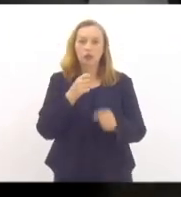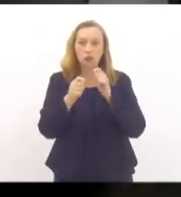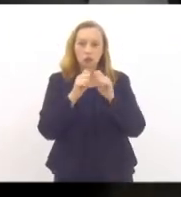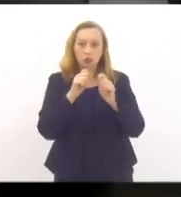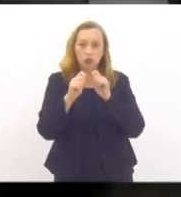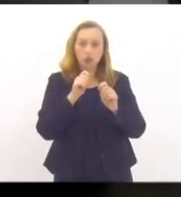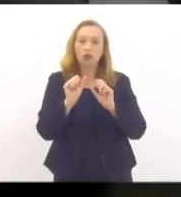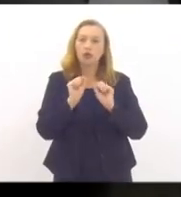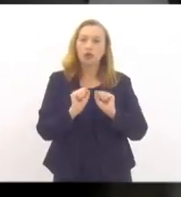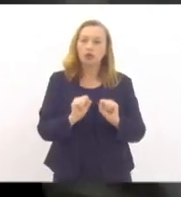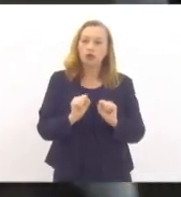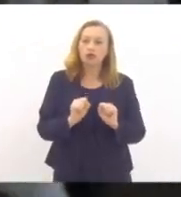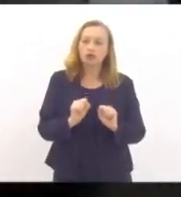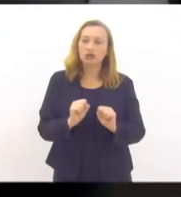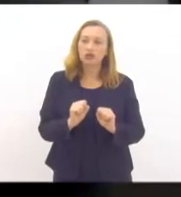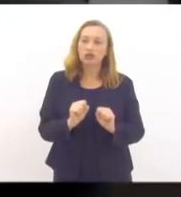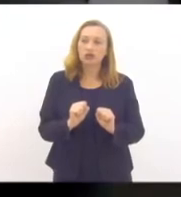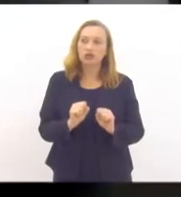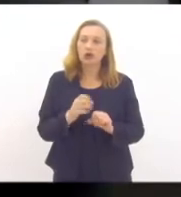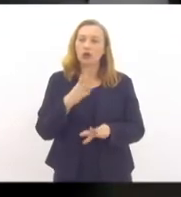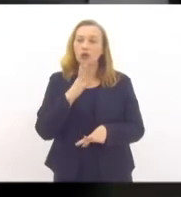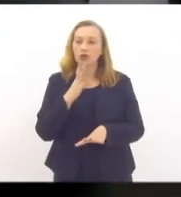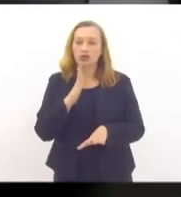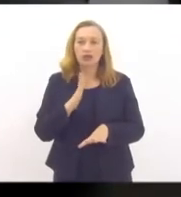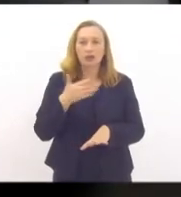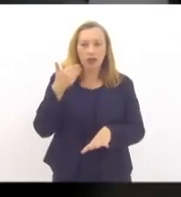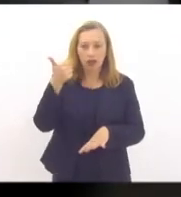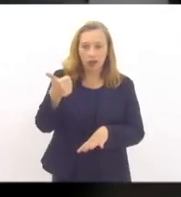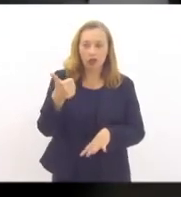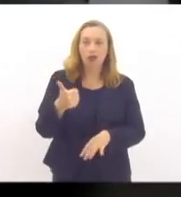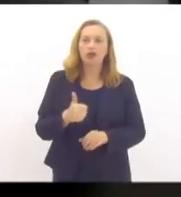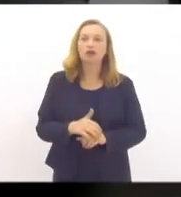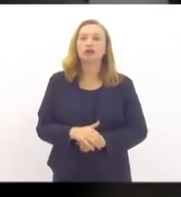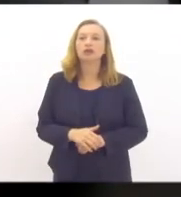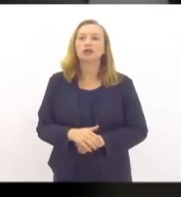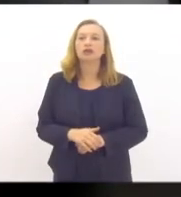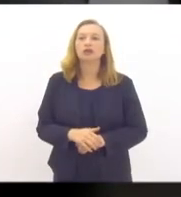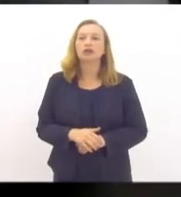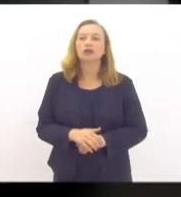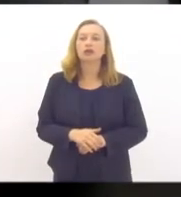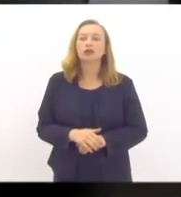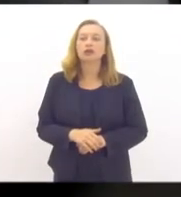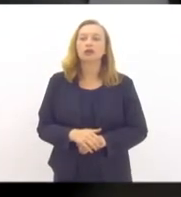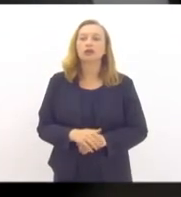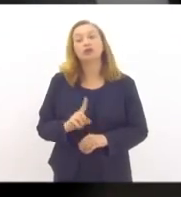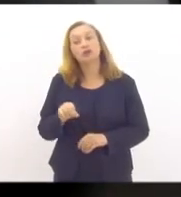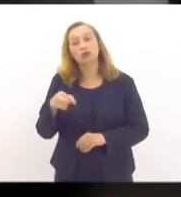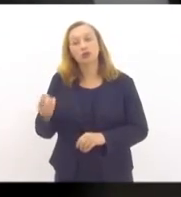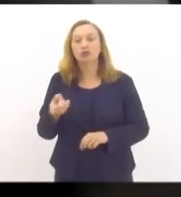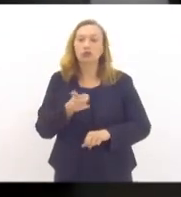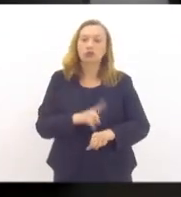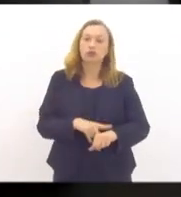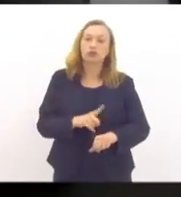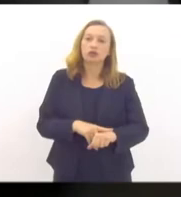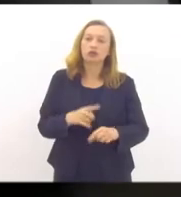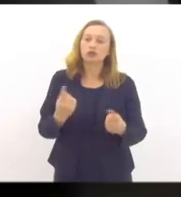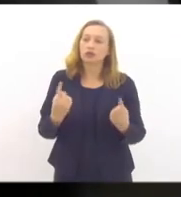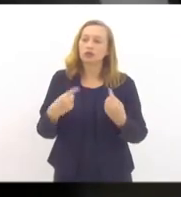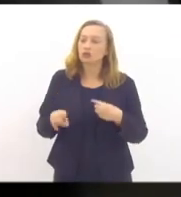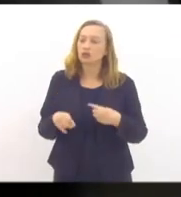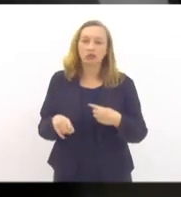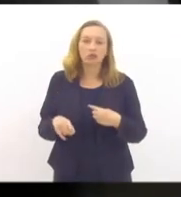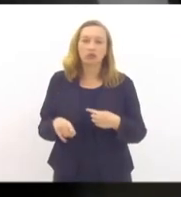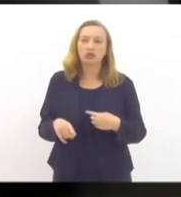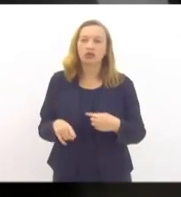em que nós pudéssemos conhecê-los melhor, né? Por outro lado, discordamos em